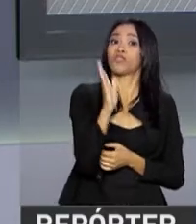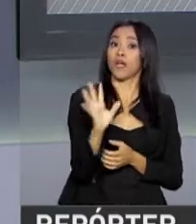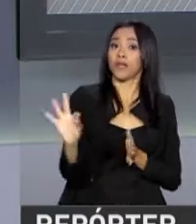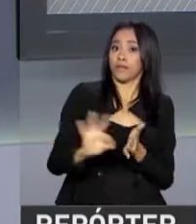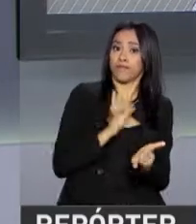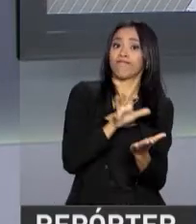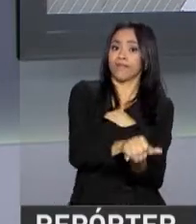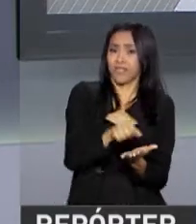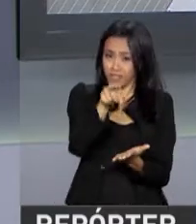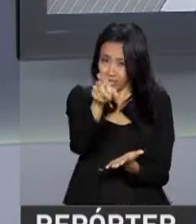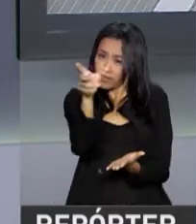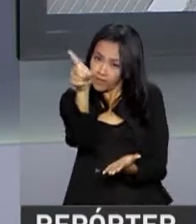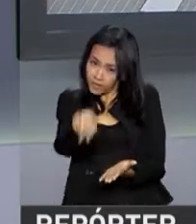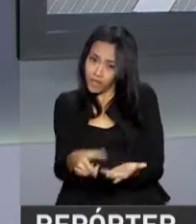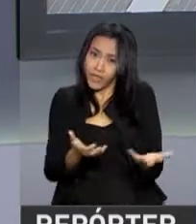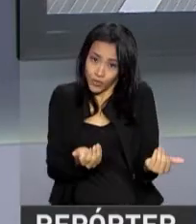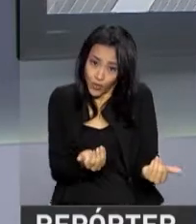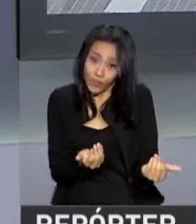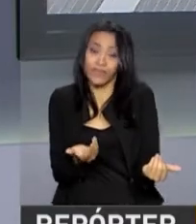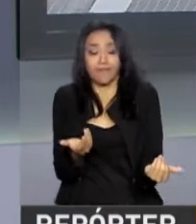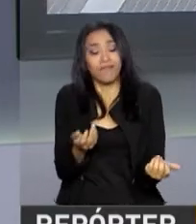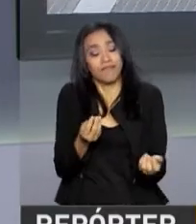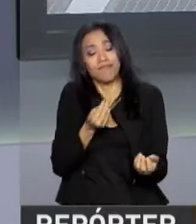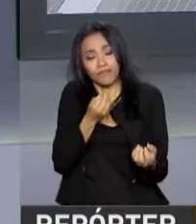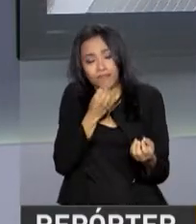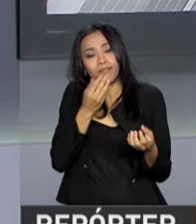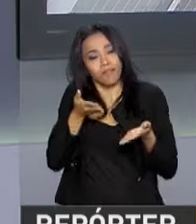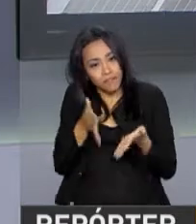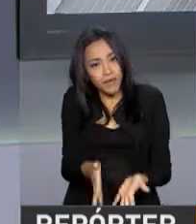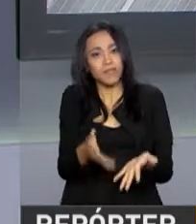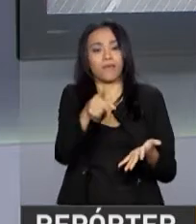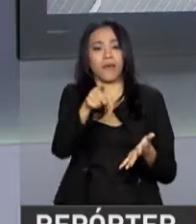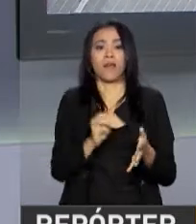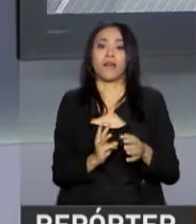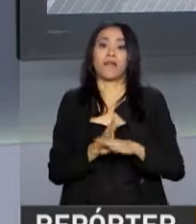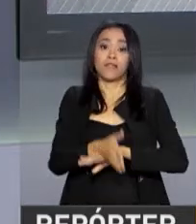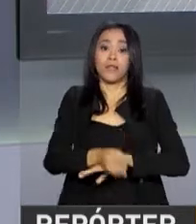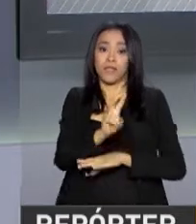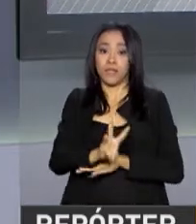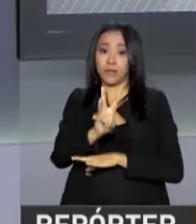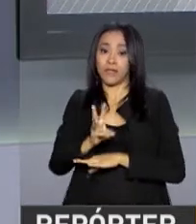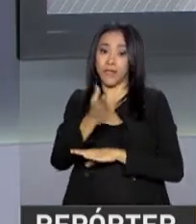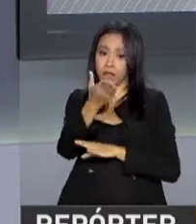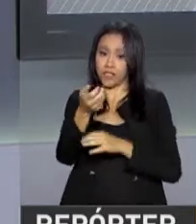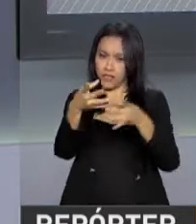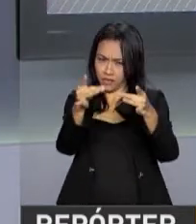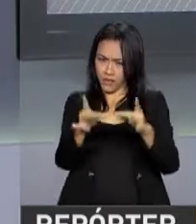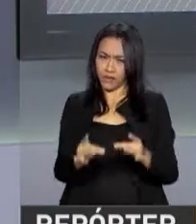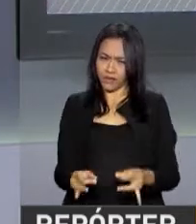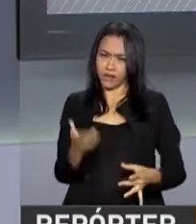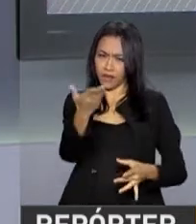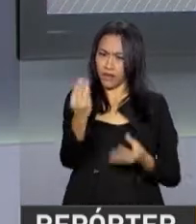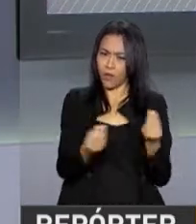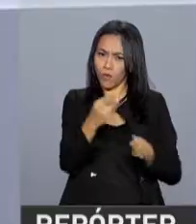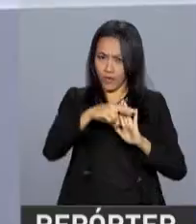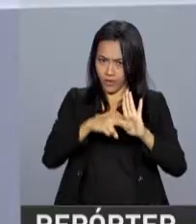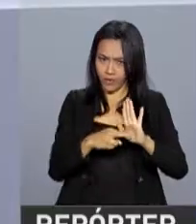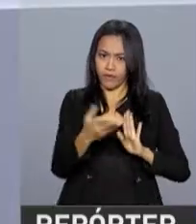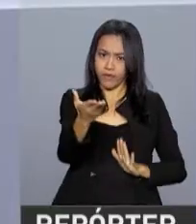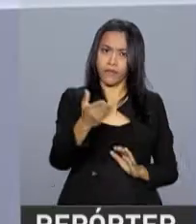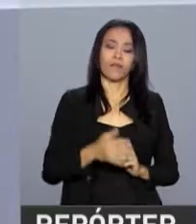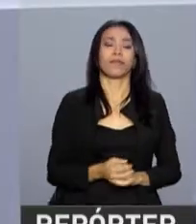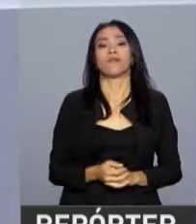você é um jovem escritor não perca a chance estão no site do fnde é todas as informações eo formulário para inscrição